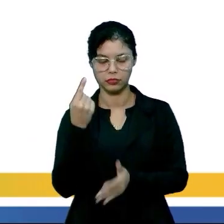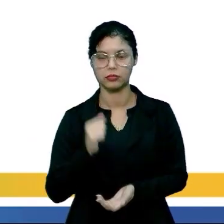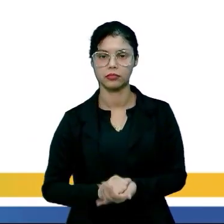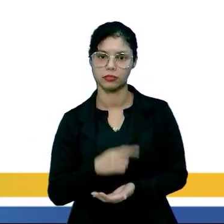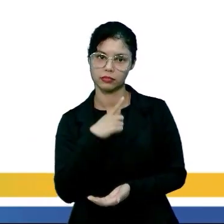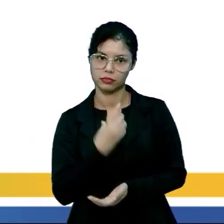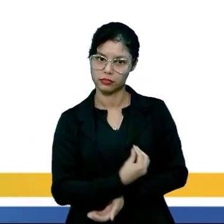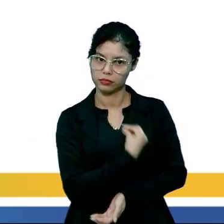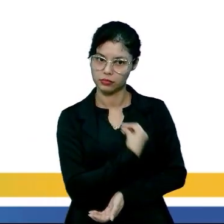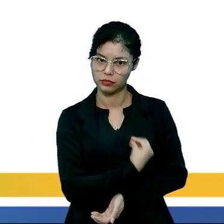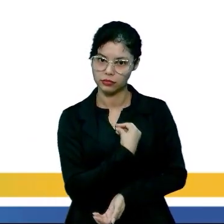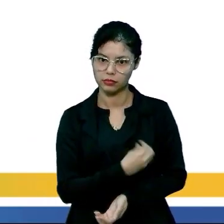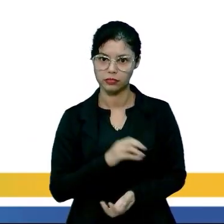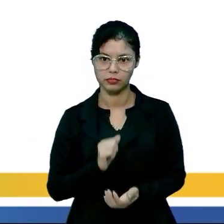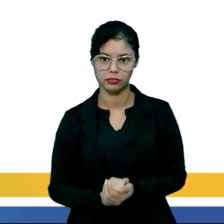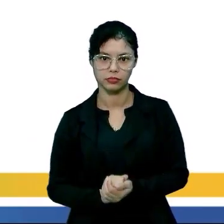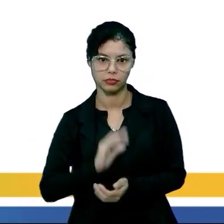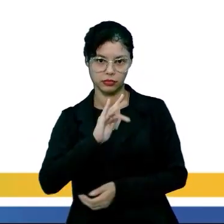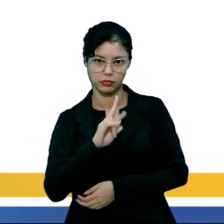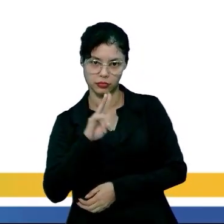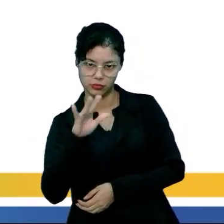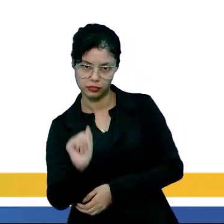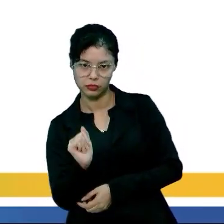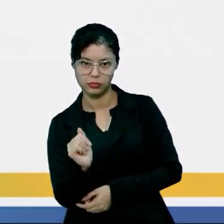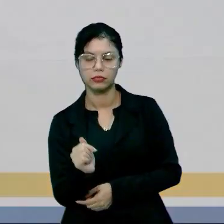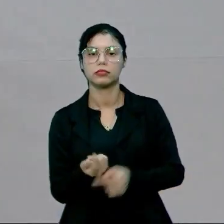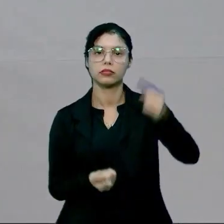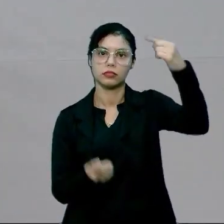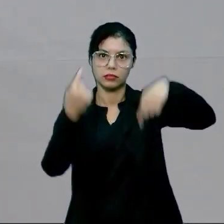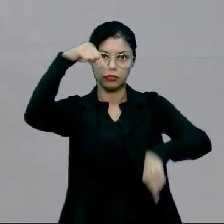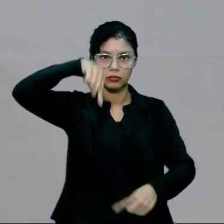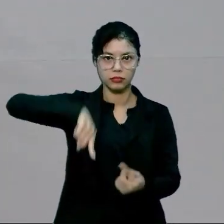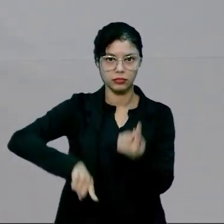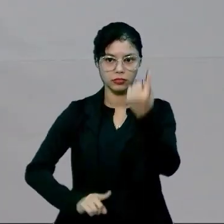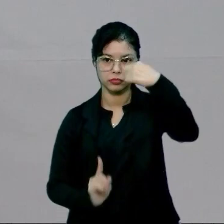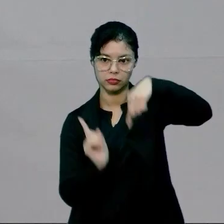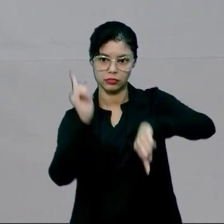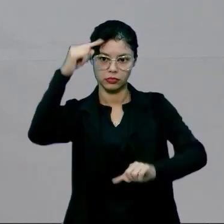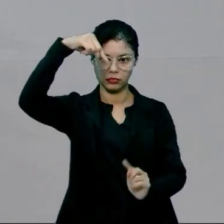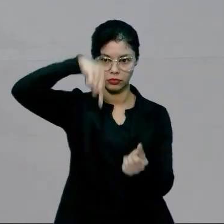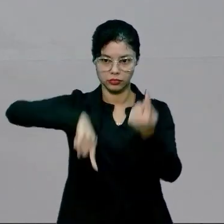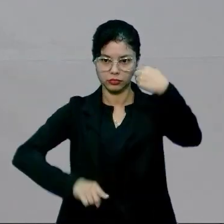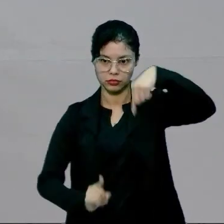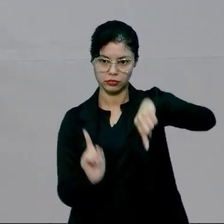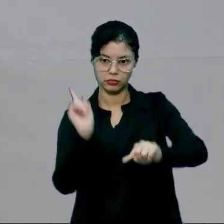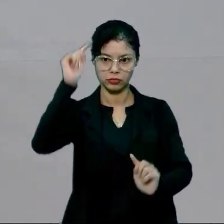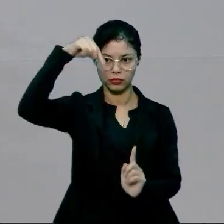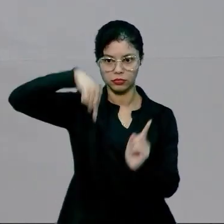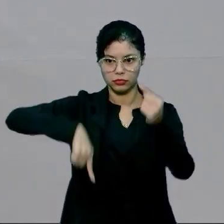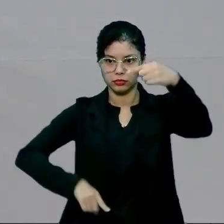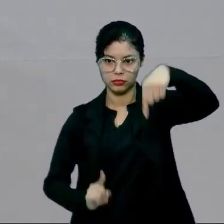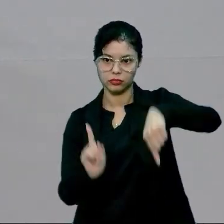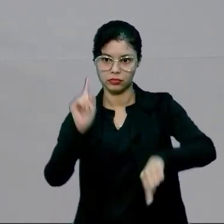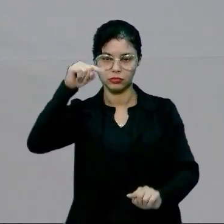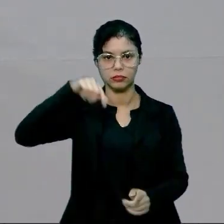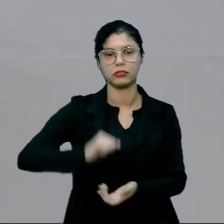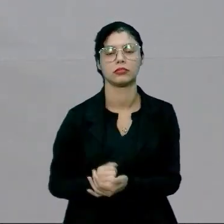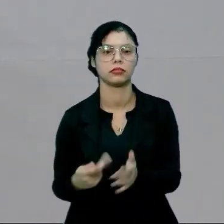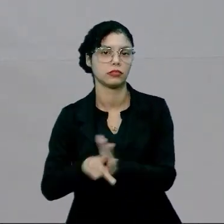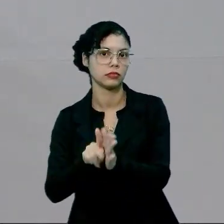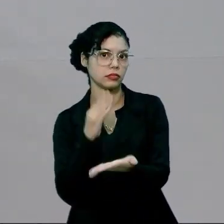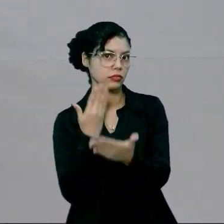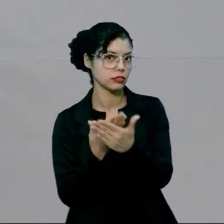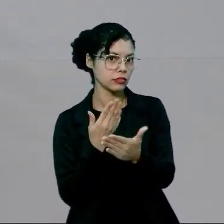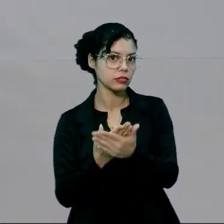eles têm presença de seiva bruta e elaborada. Lembrando, isso aí a gente falou da nossa aula passada, onde